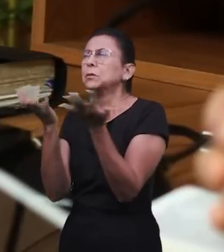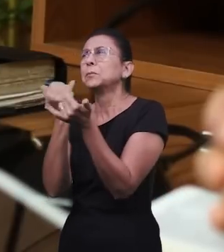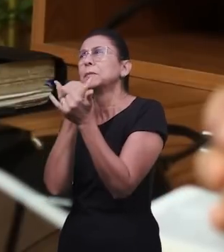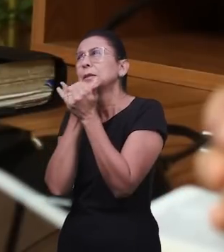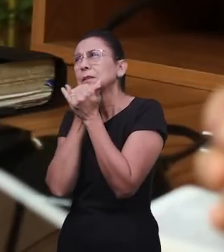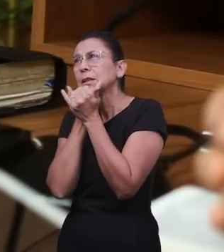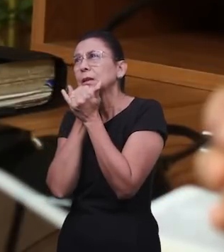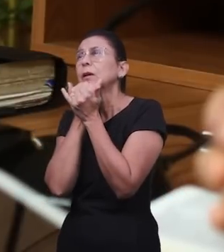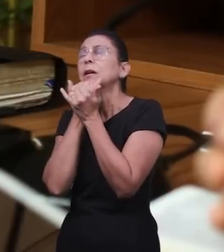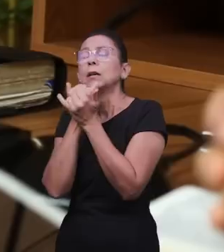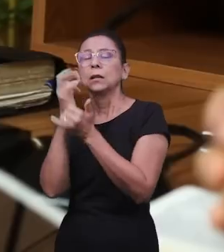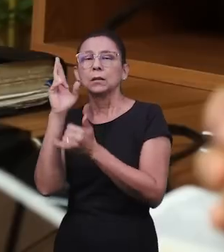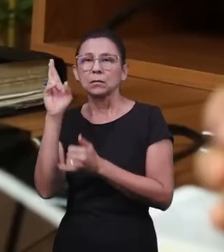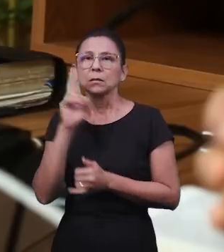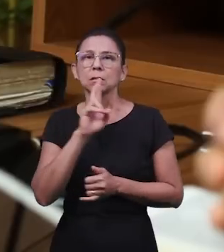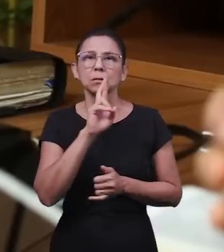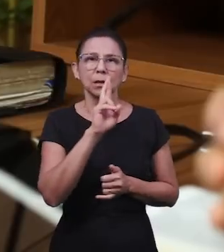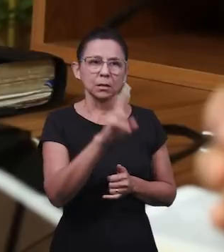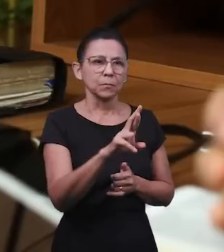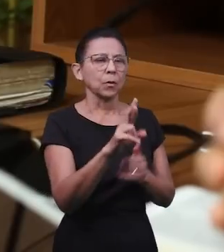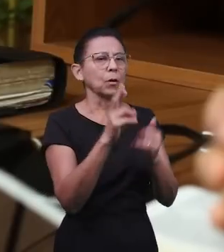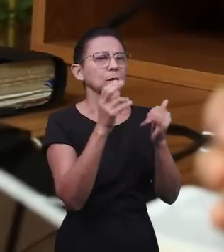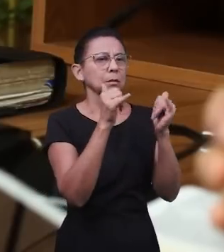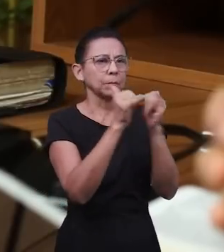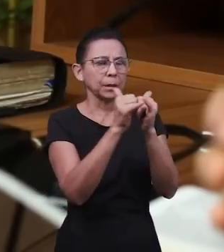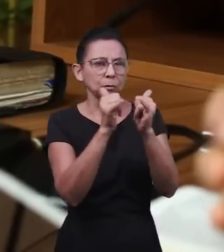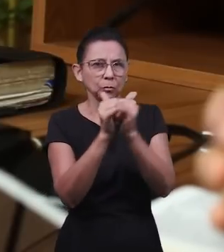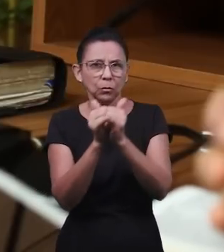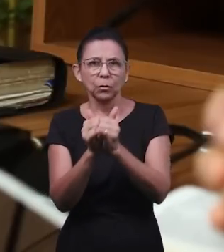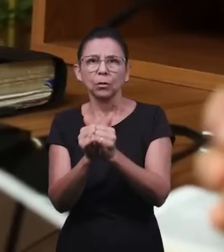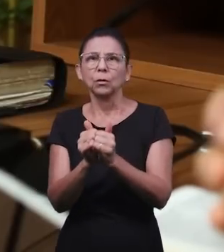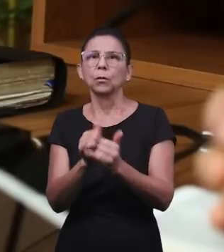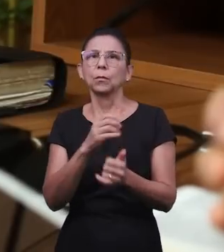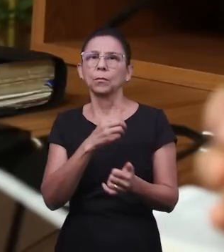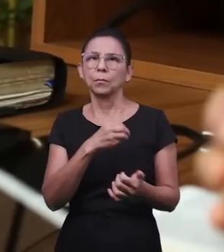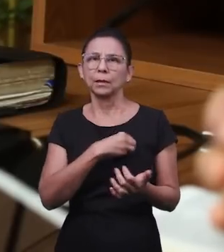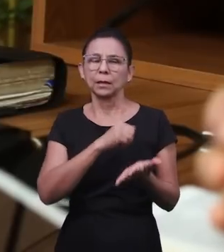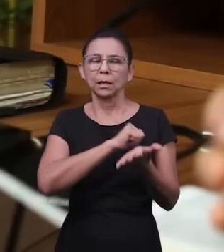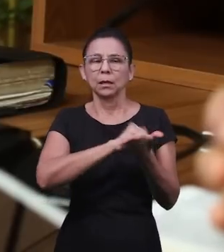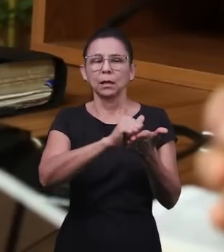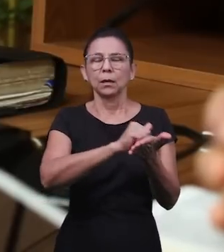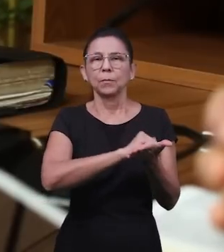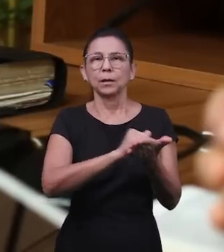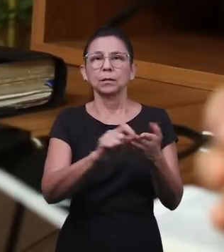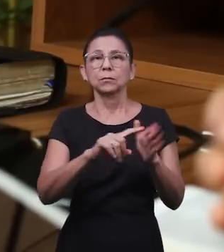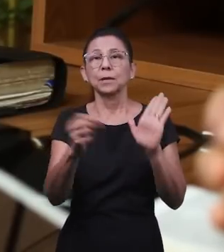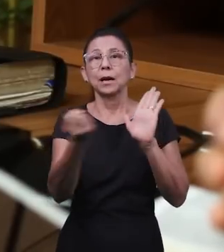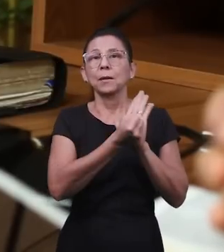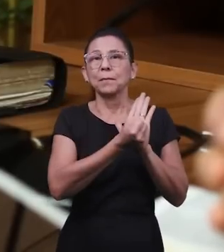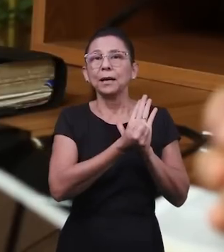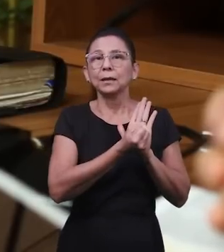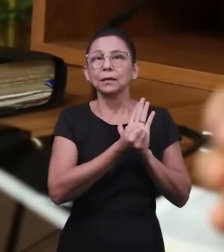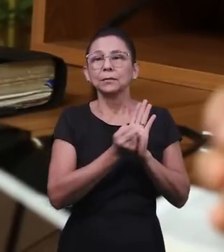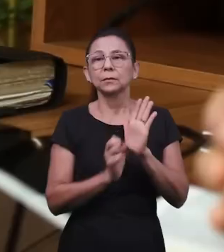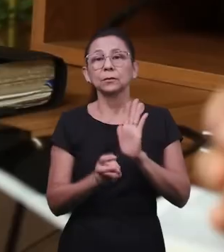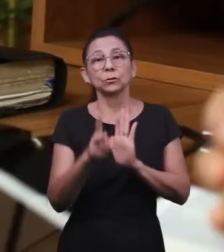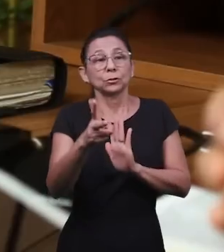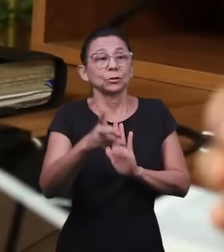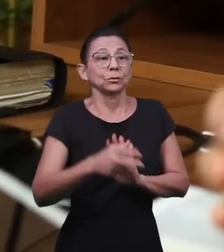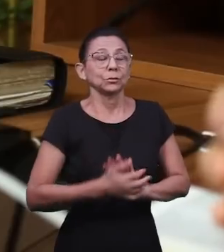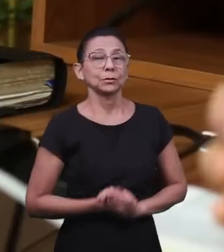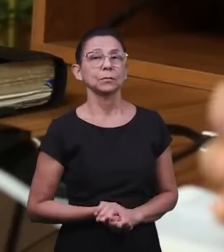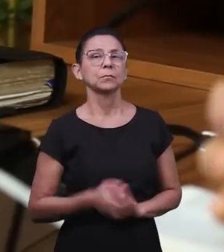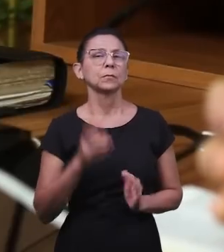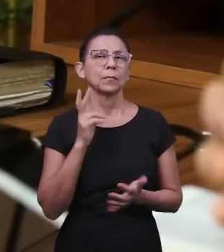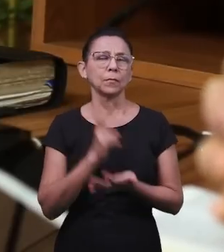perdoou, os pecados foram apagados, mas as marcas continuam. Existem marcas que não saem não mesmo, você